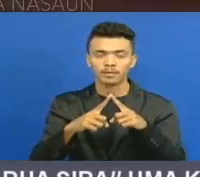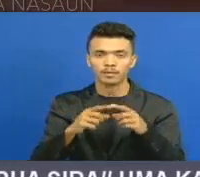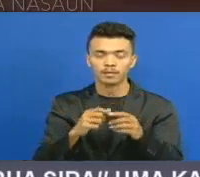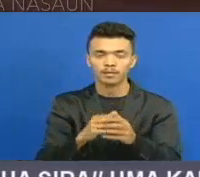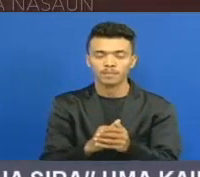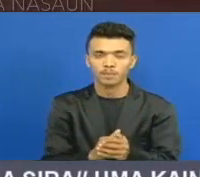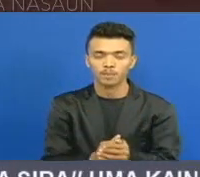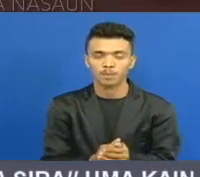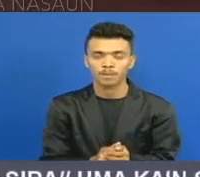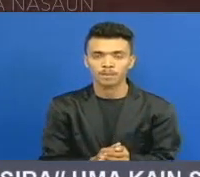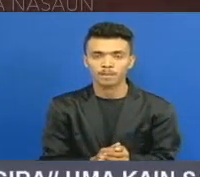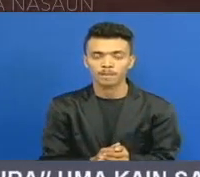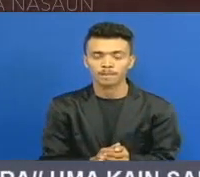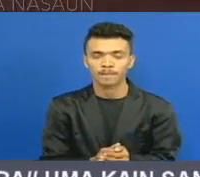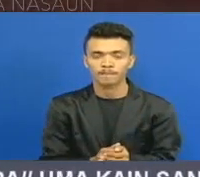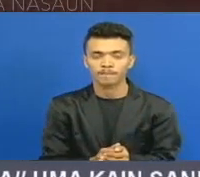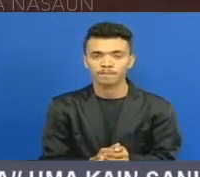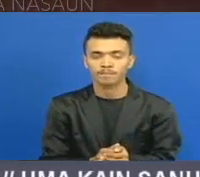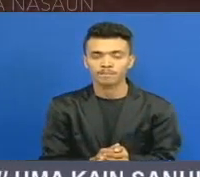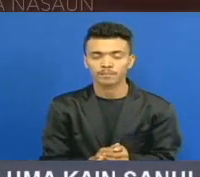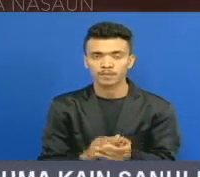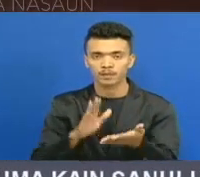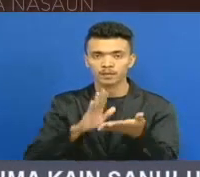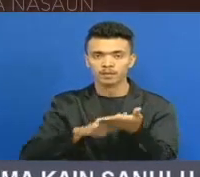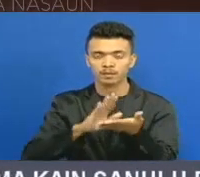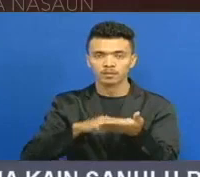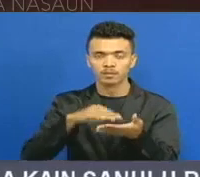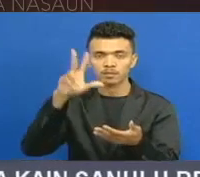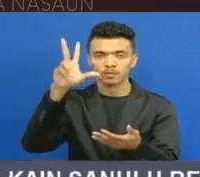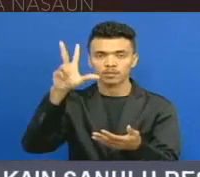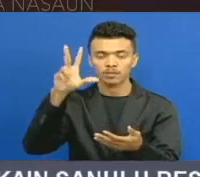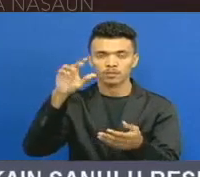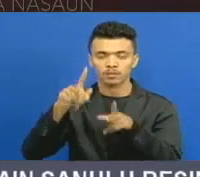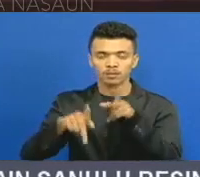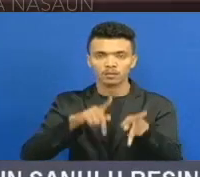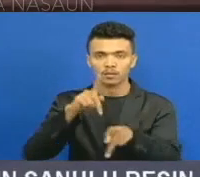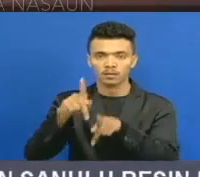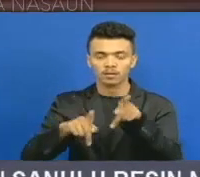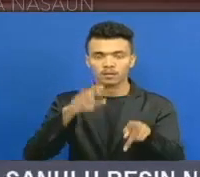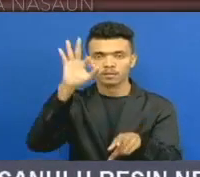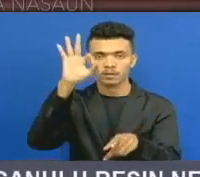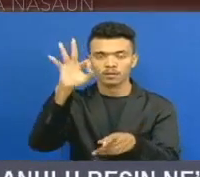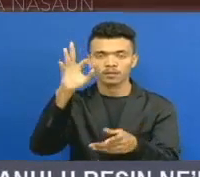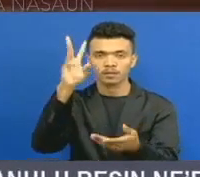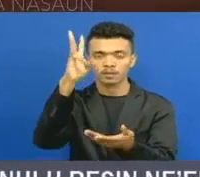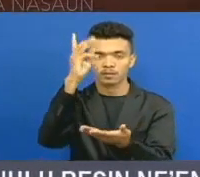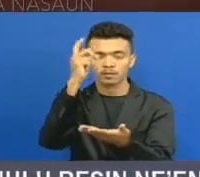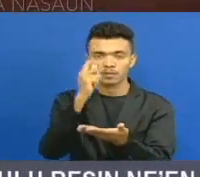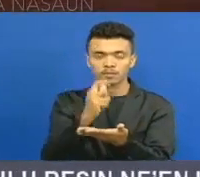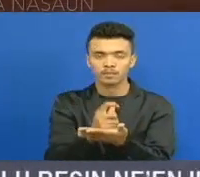Esteve décimo segundo ano, e a escola Tolu, na Insia, e também em orçamento